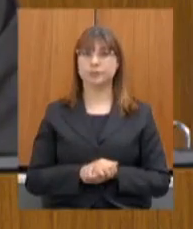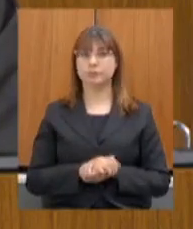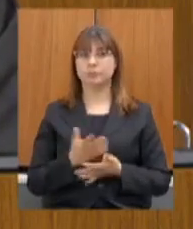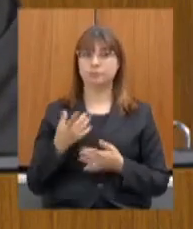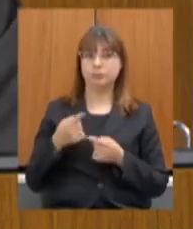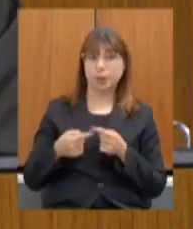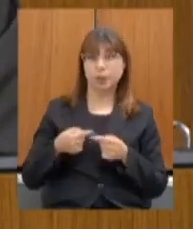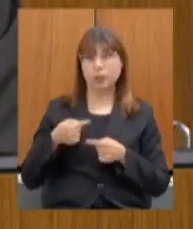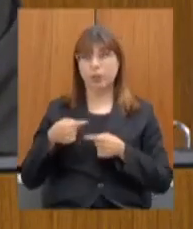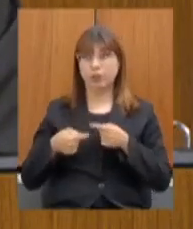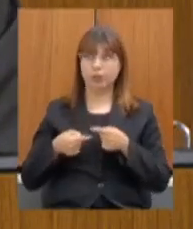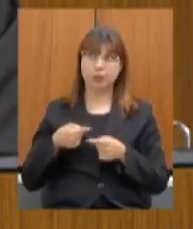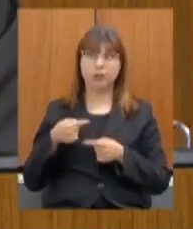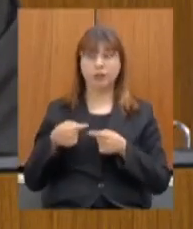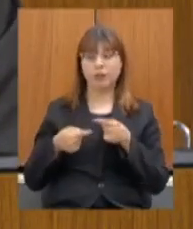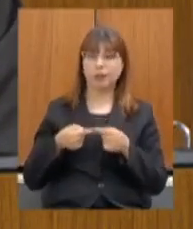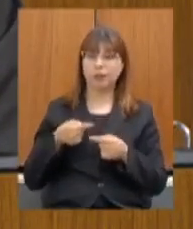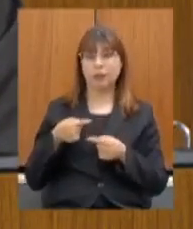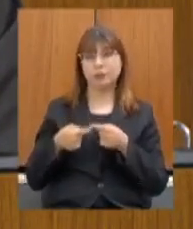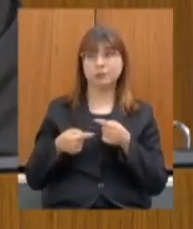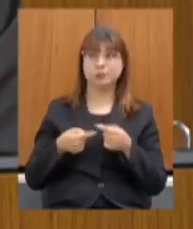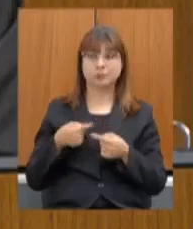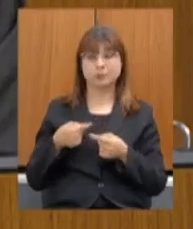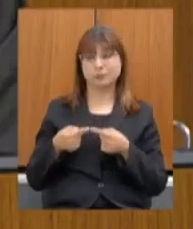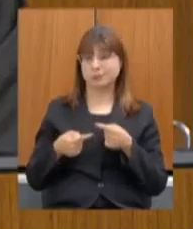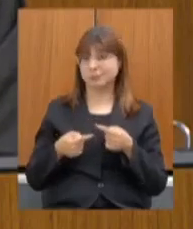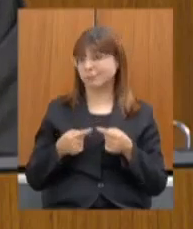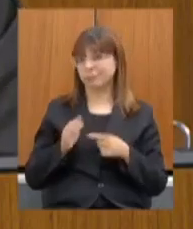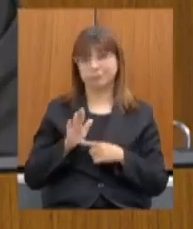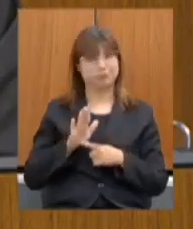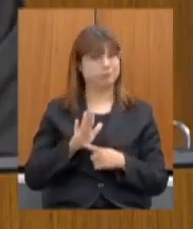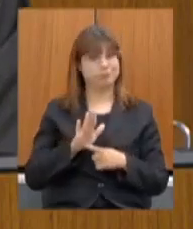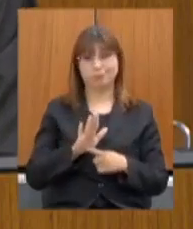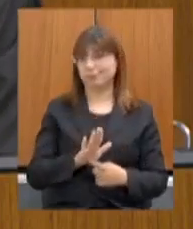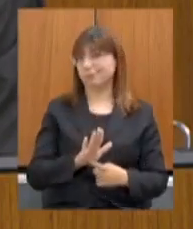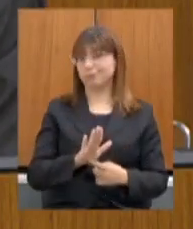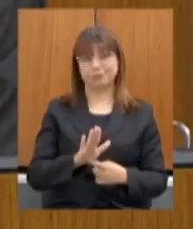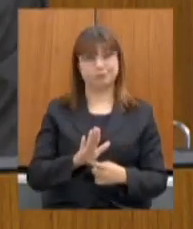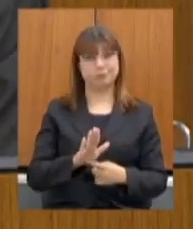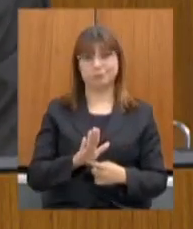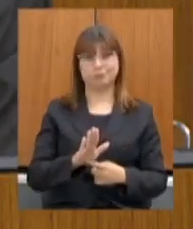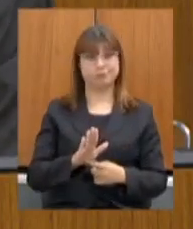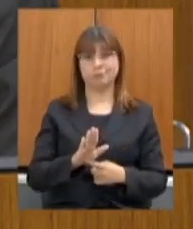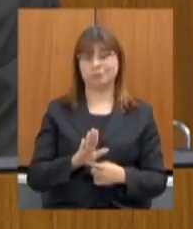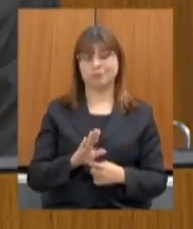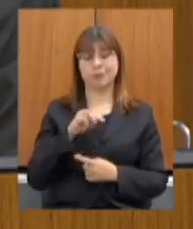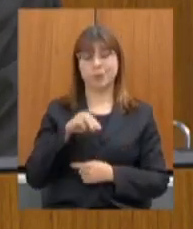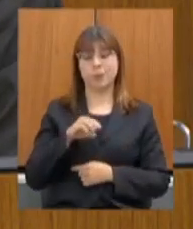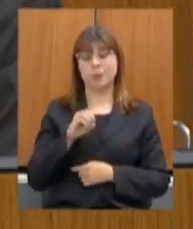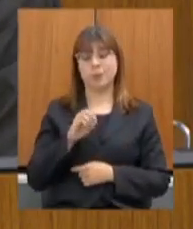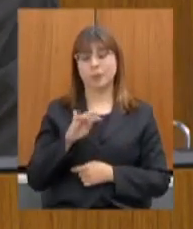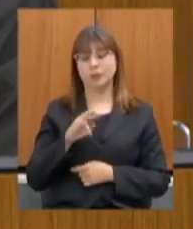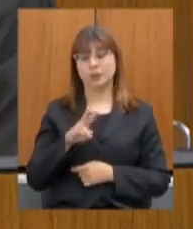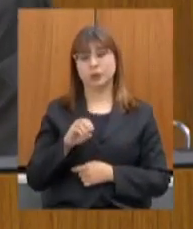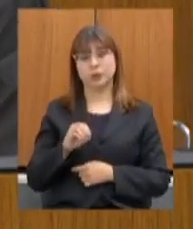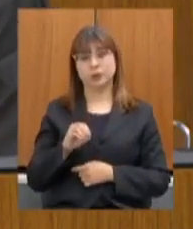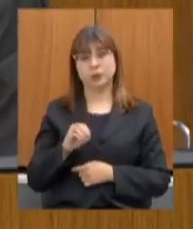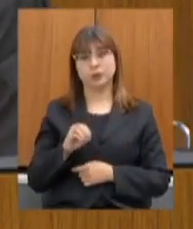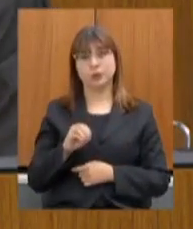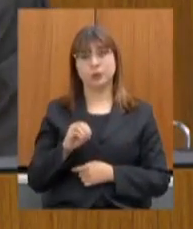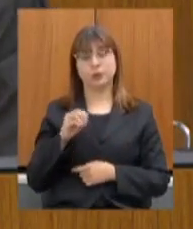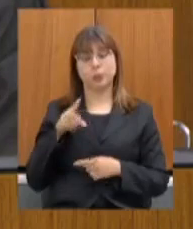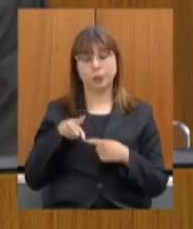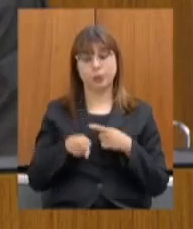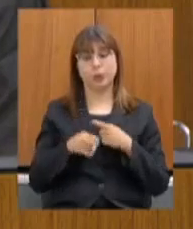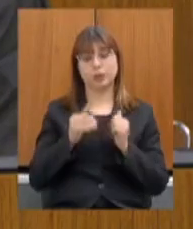embromou, embromou e não nos apresentou uma razão plausível para ter cortado a senha de